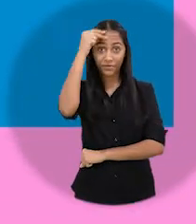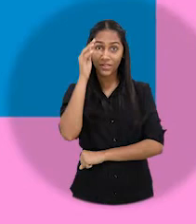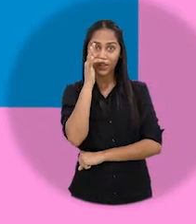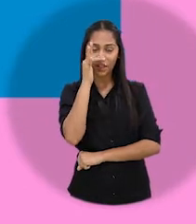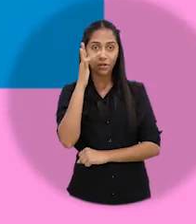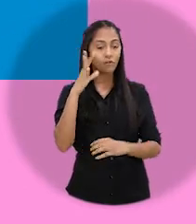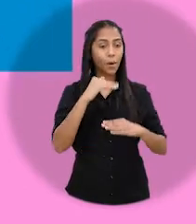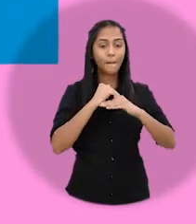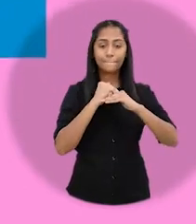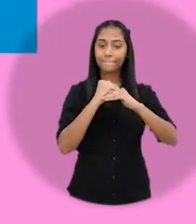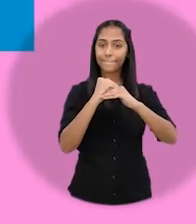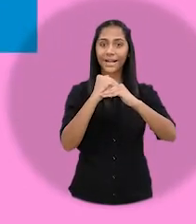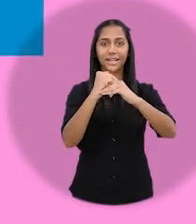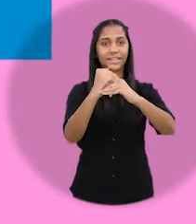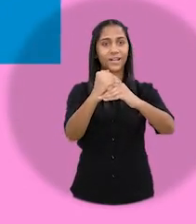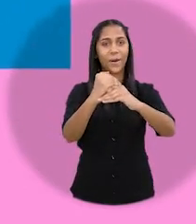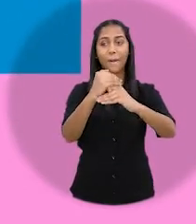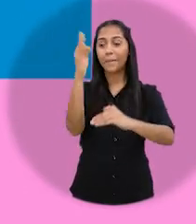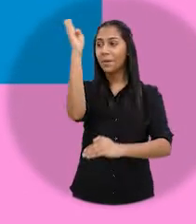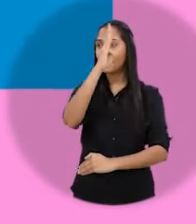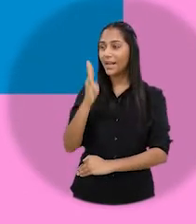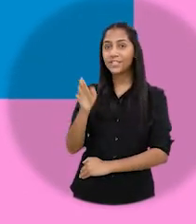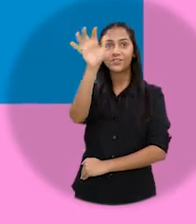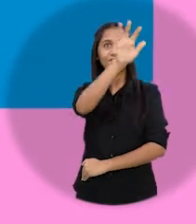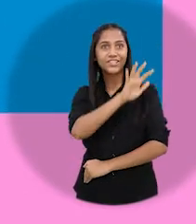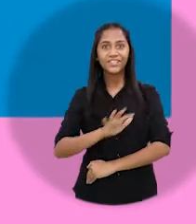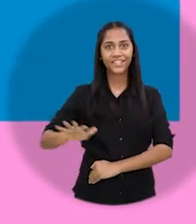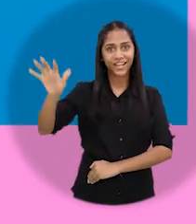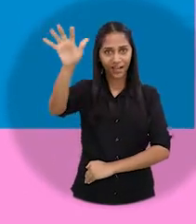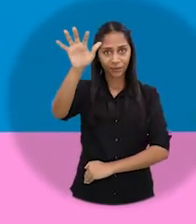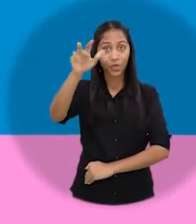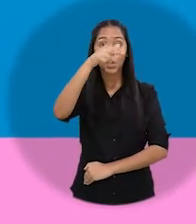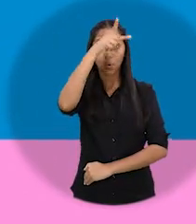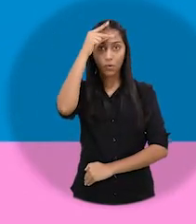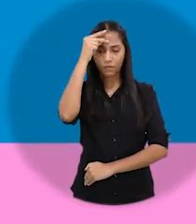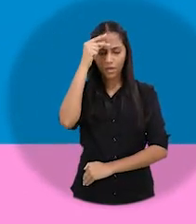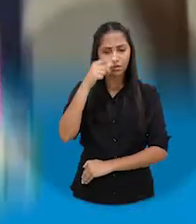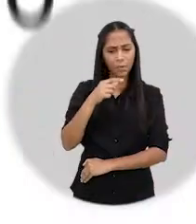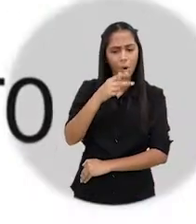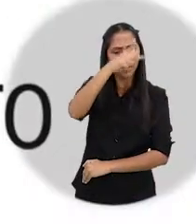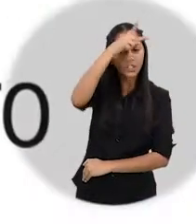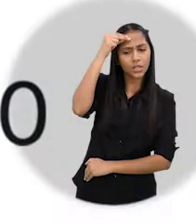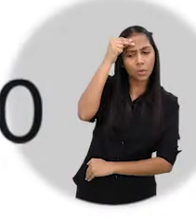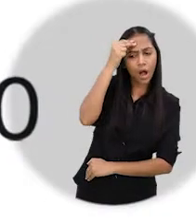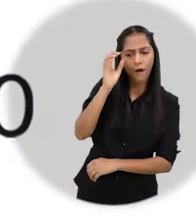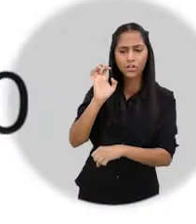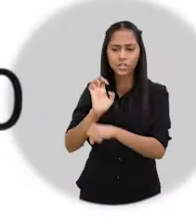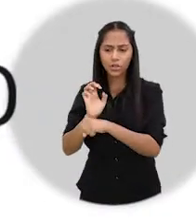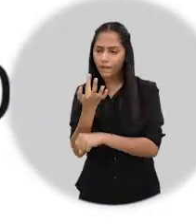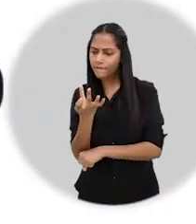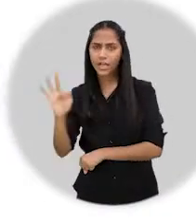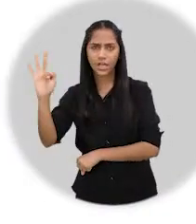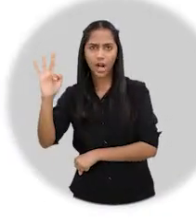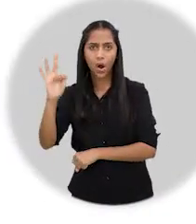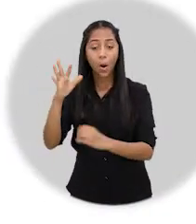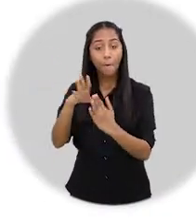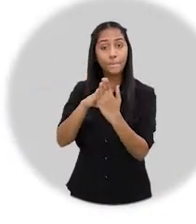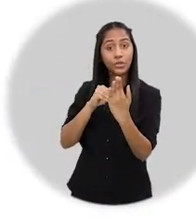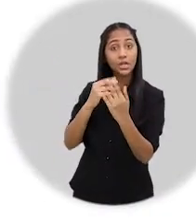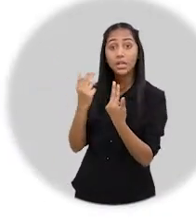foi adotado como padrão para todo o Brasil. E isso fez com que o governo federal, estadual e municipais